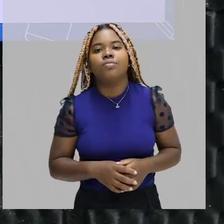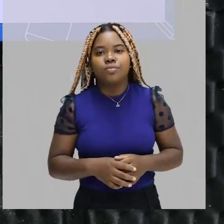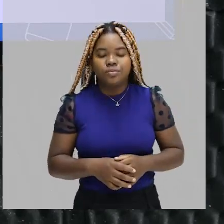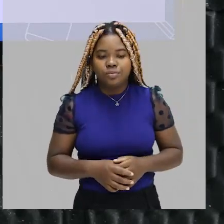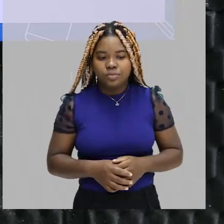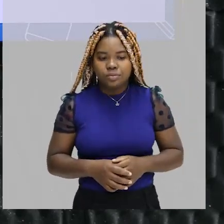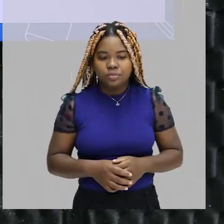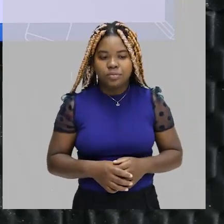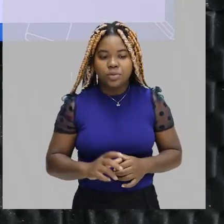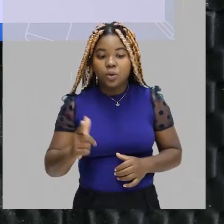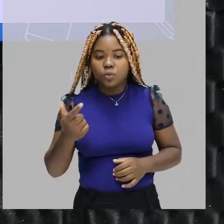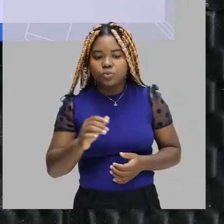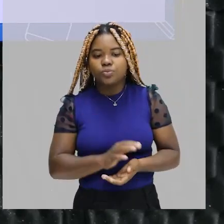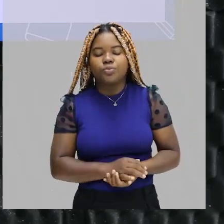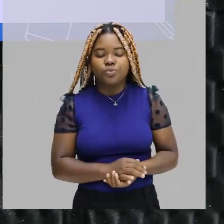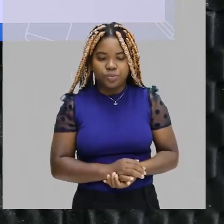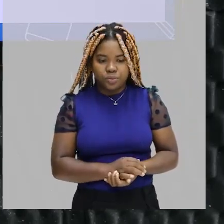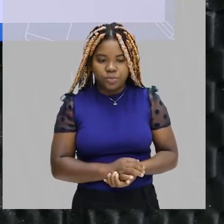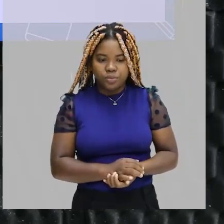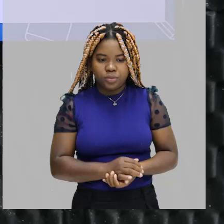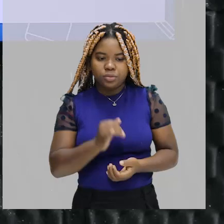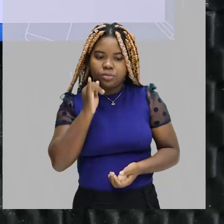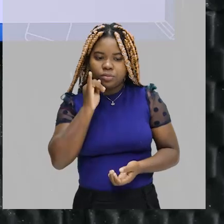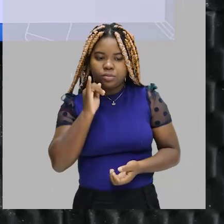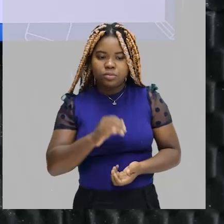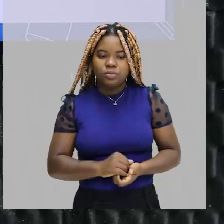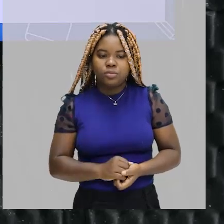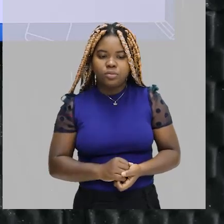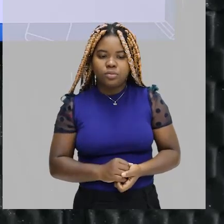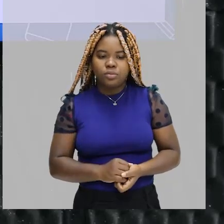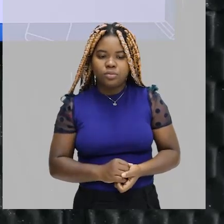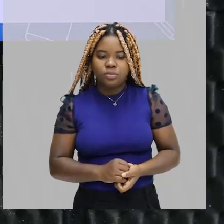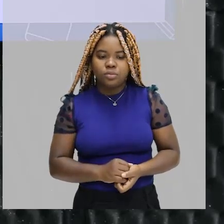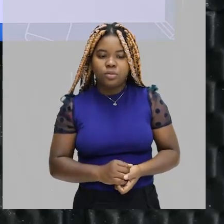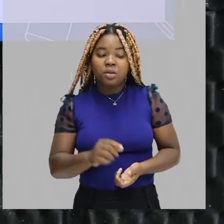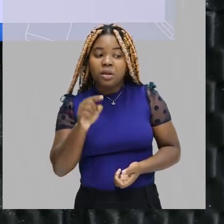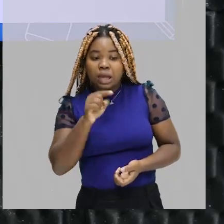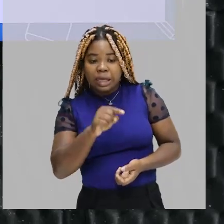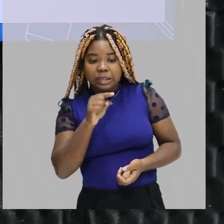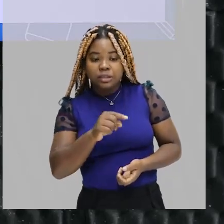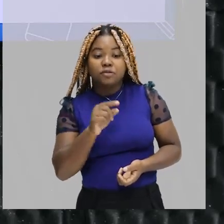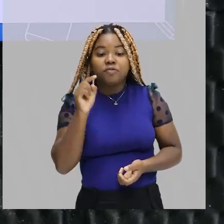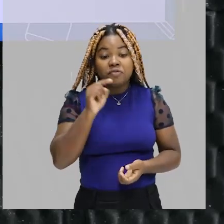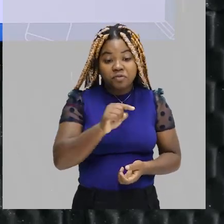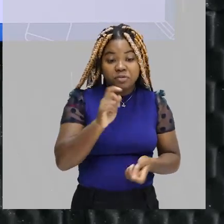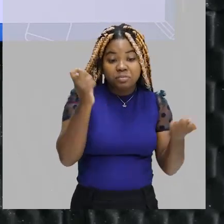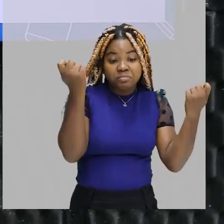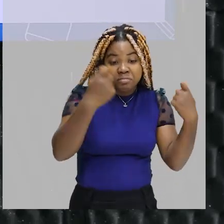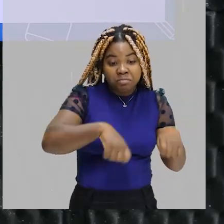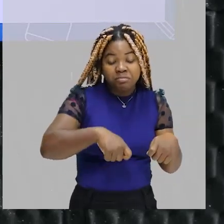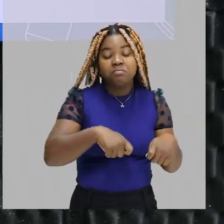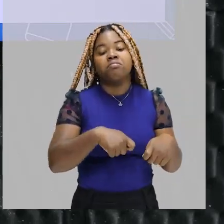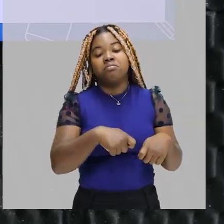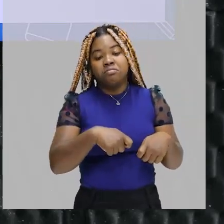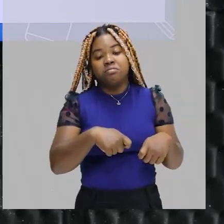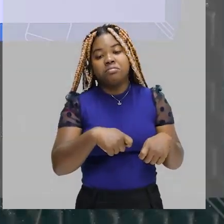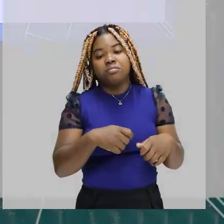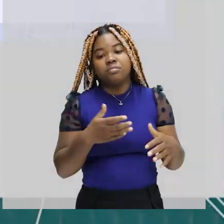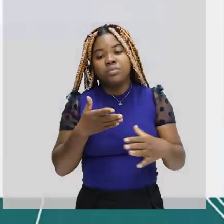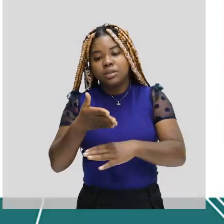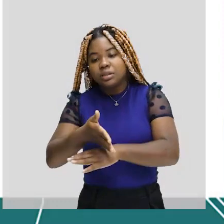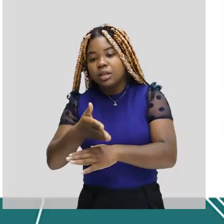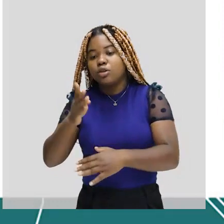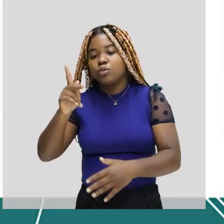pode cruzar a estrada e atravessar o portão, tá? Ou o portal. Então são exemplos que você pode observar